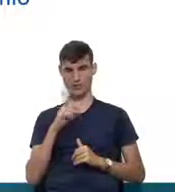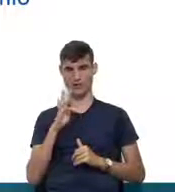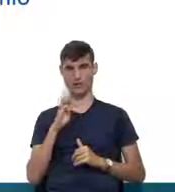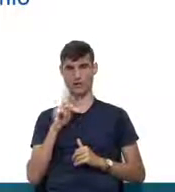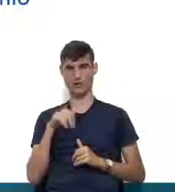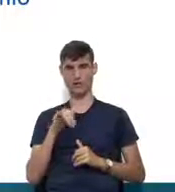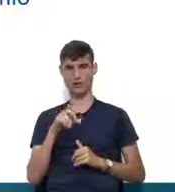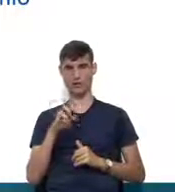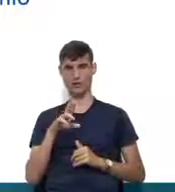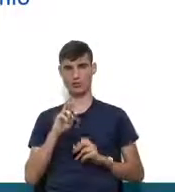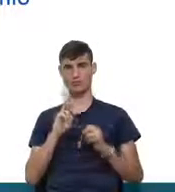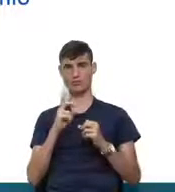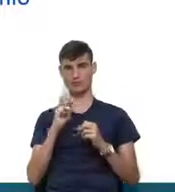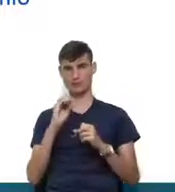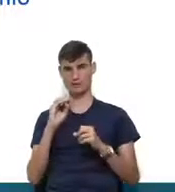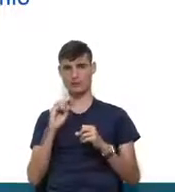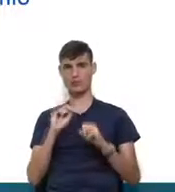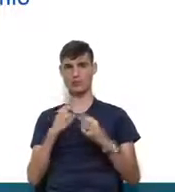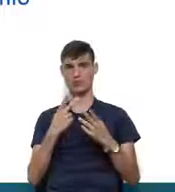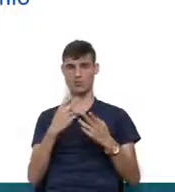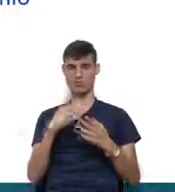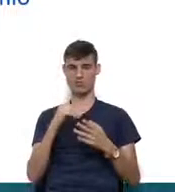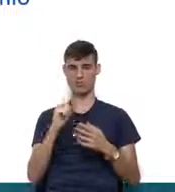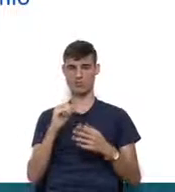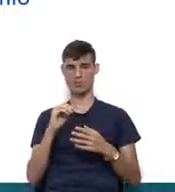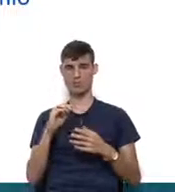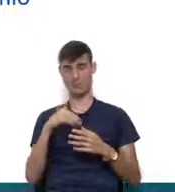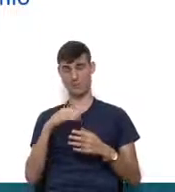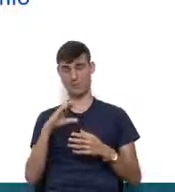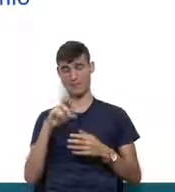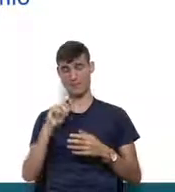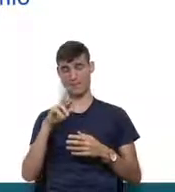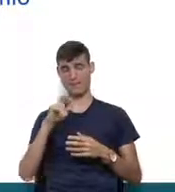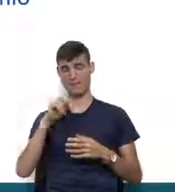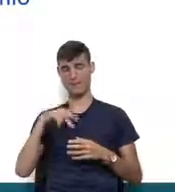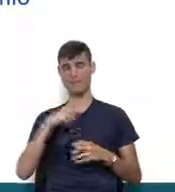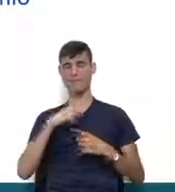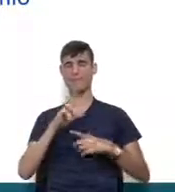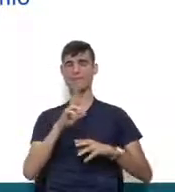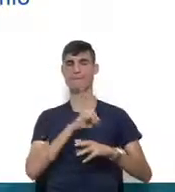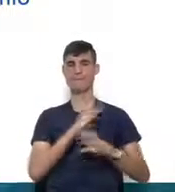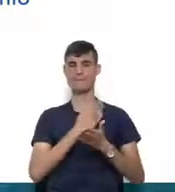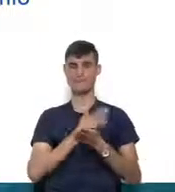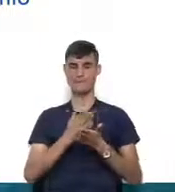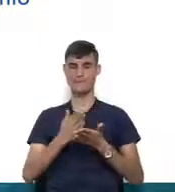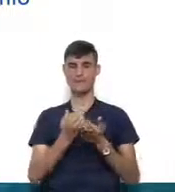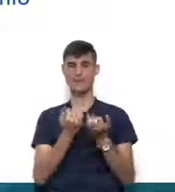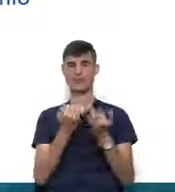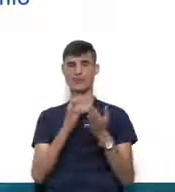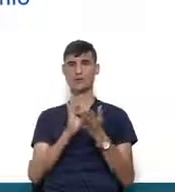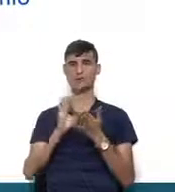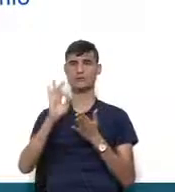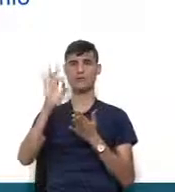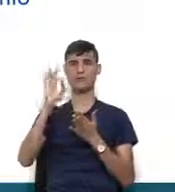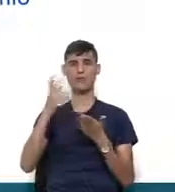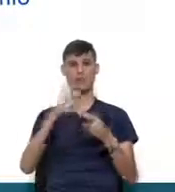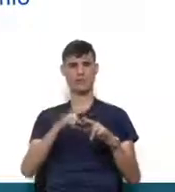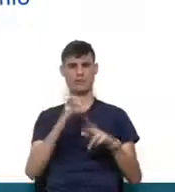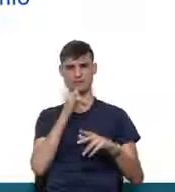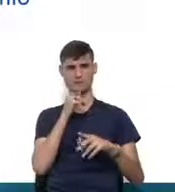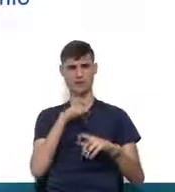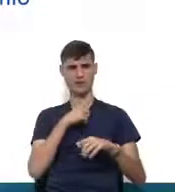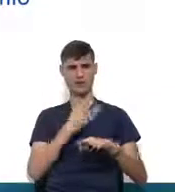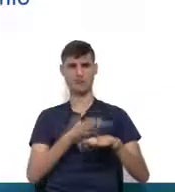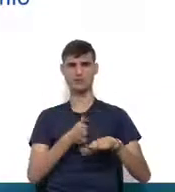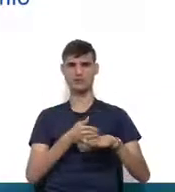0 ou polinômio de Maclaurin, que é como a gente pode chamar, eles são representados a partir do grau. Então, por exemplo, se a gente tiver um exercício